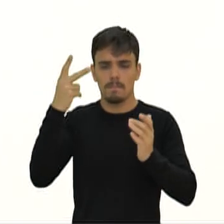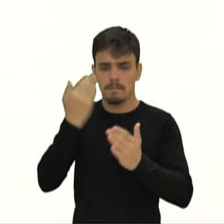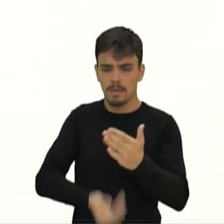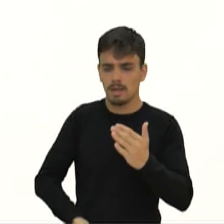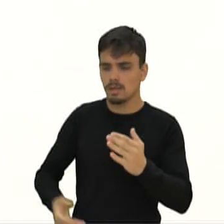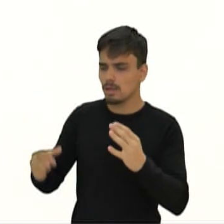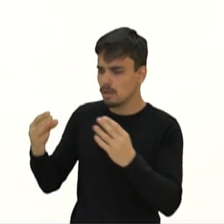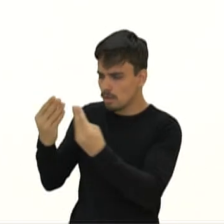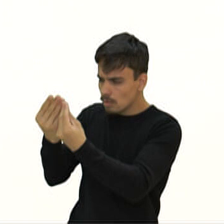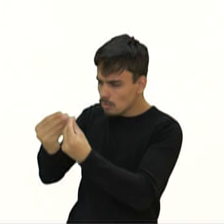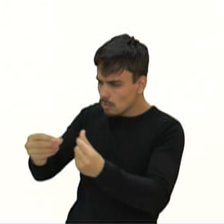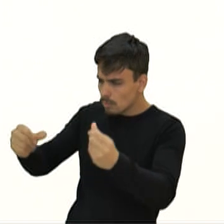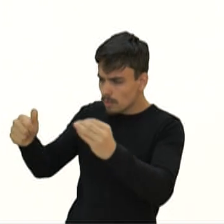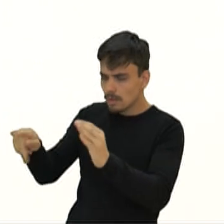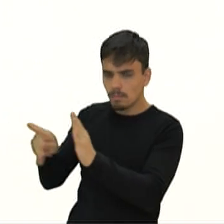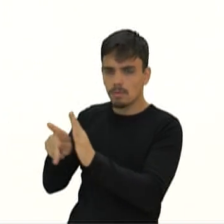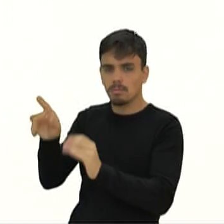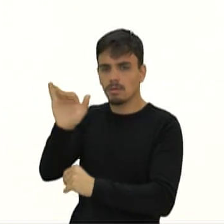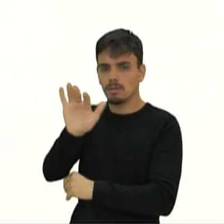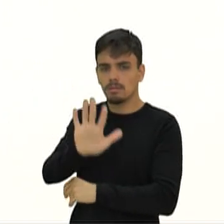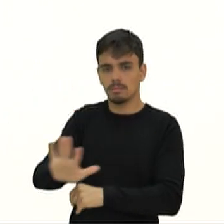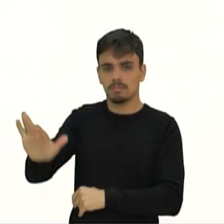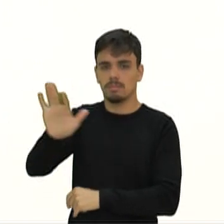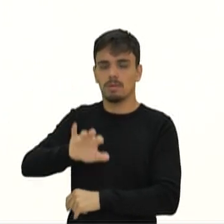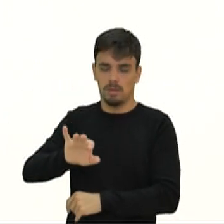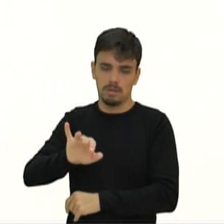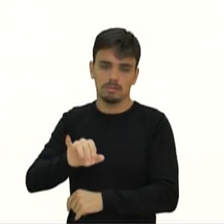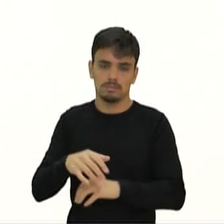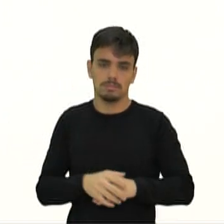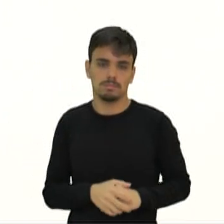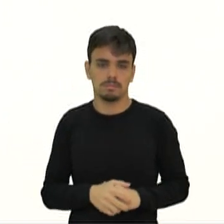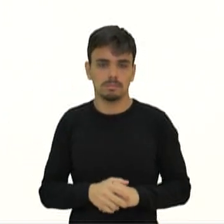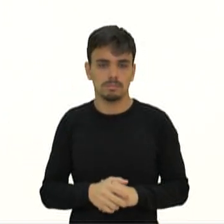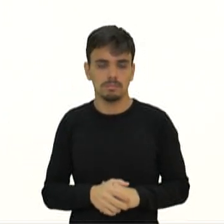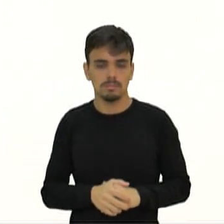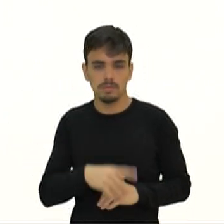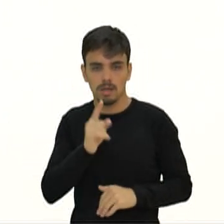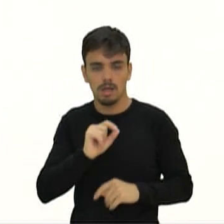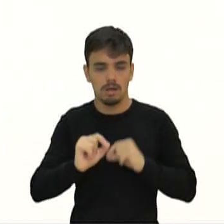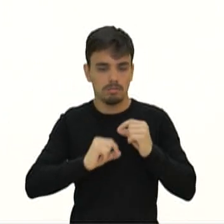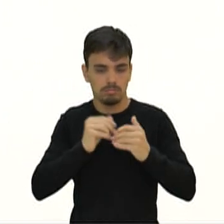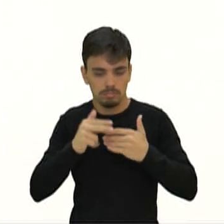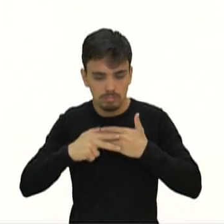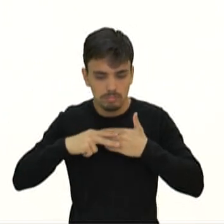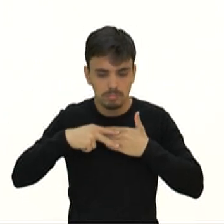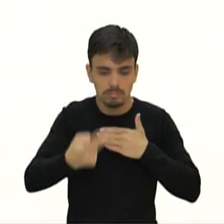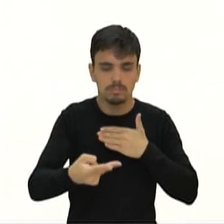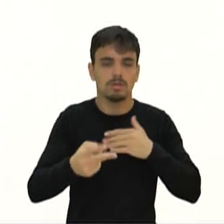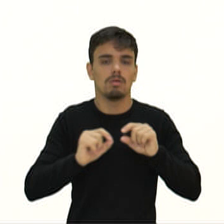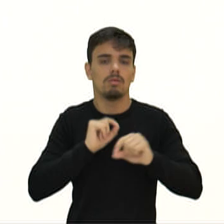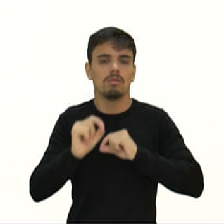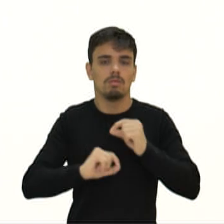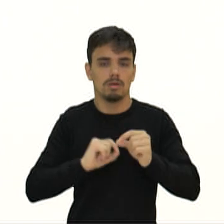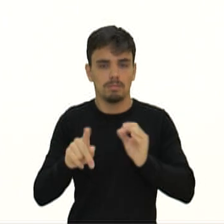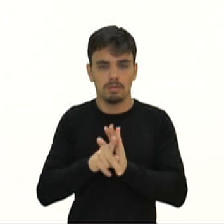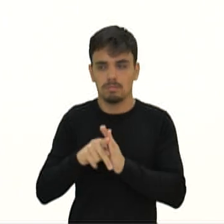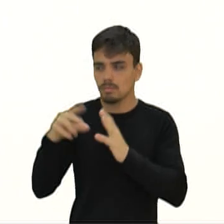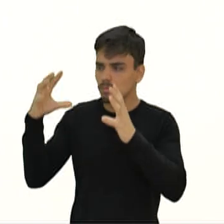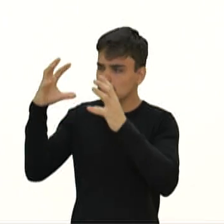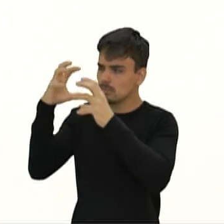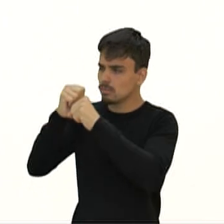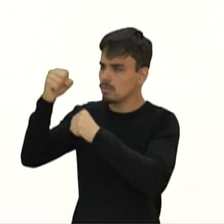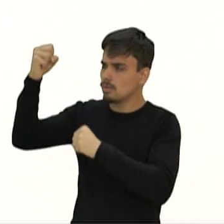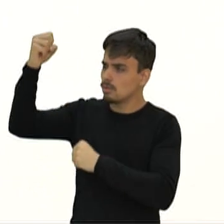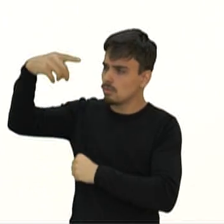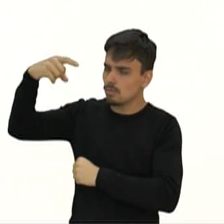imagem com objetos próximos, consequentemente, a inadequação da focalização do feixe de luz. A